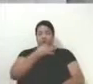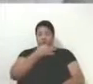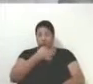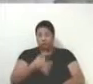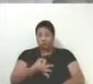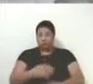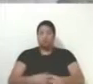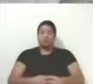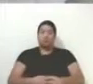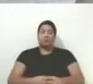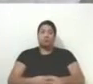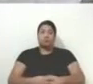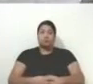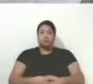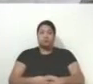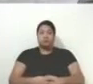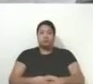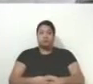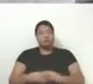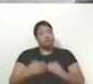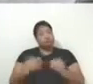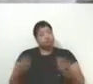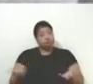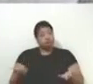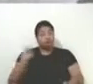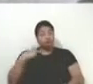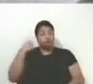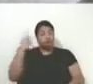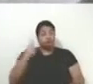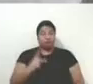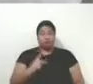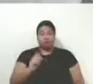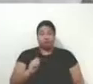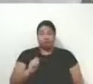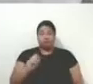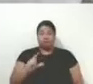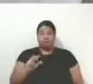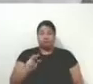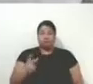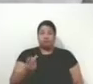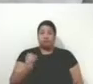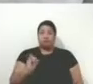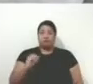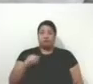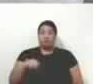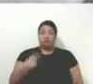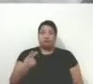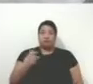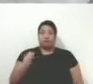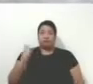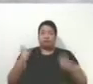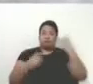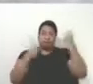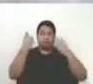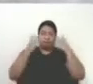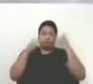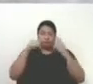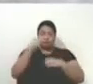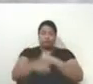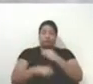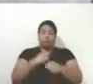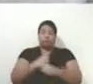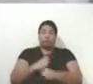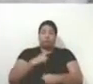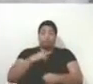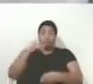que talvez o vereador Palinha deve estar preocupado com as eleições desse ano. E